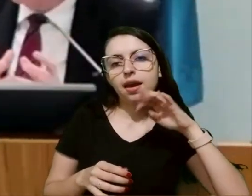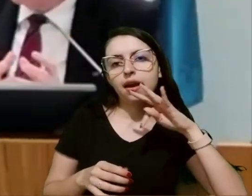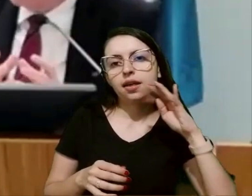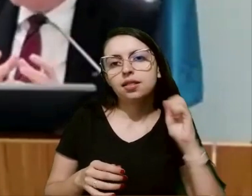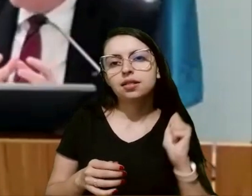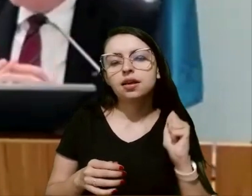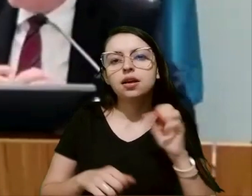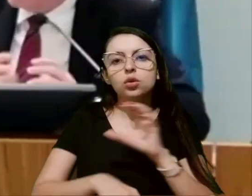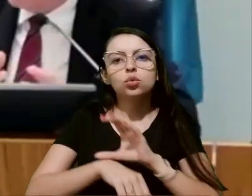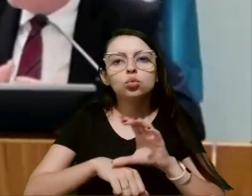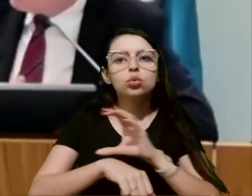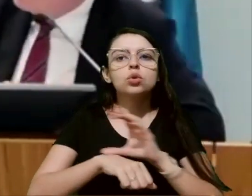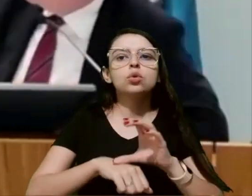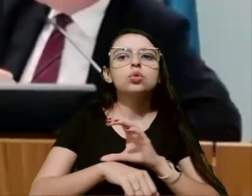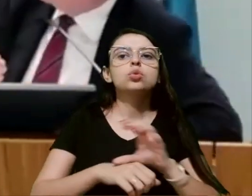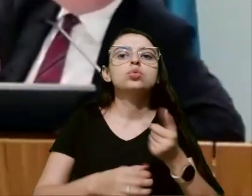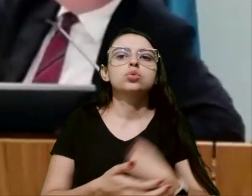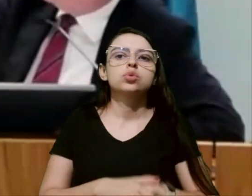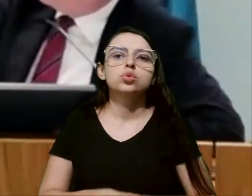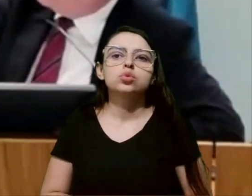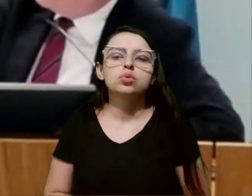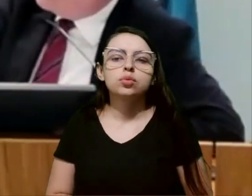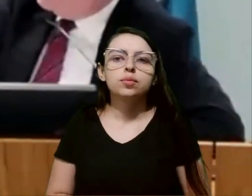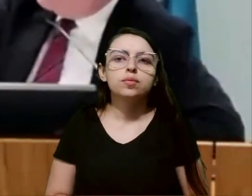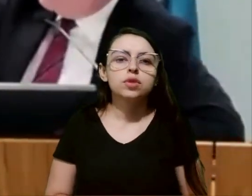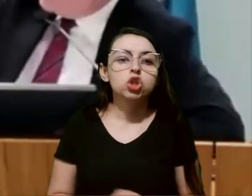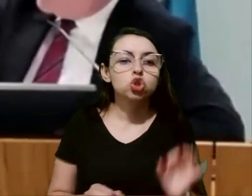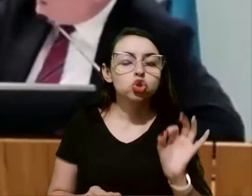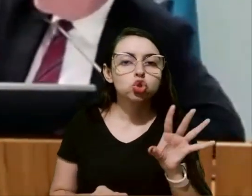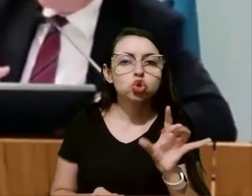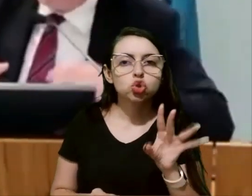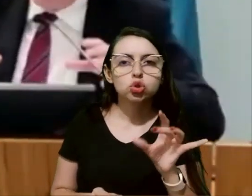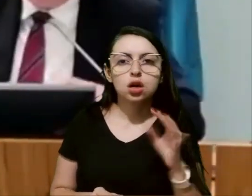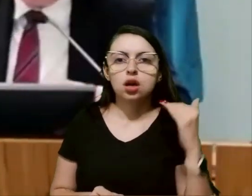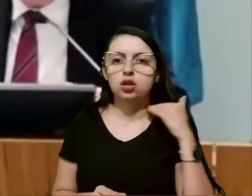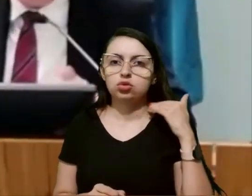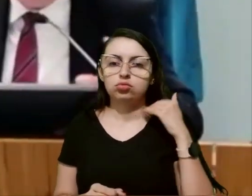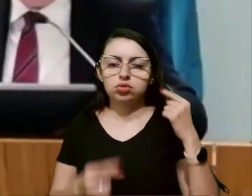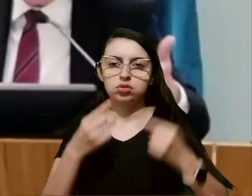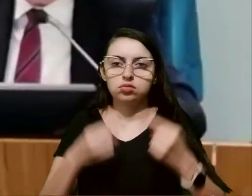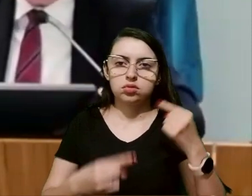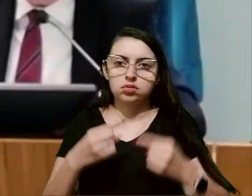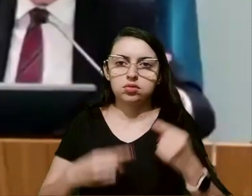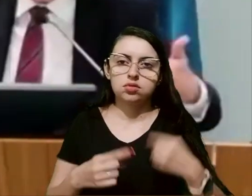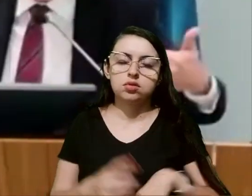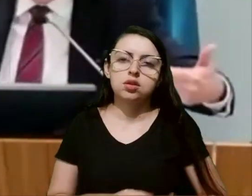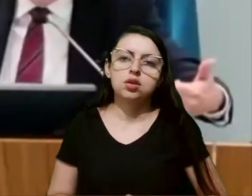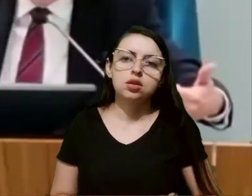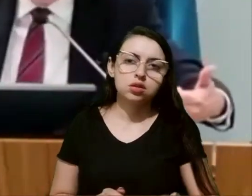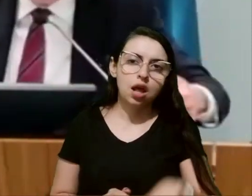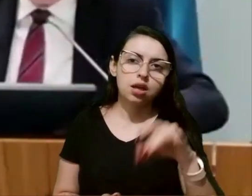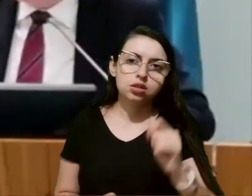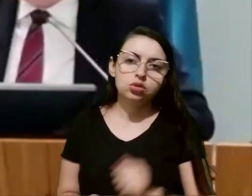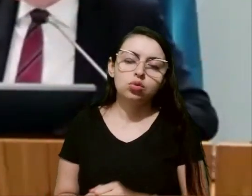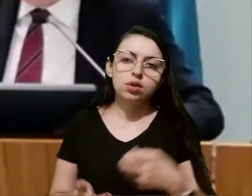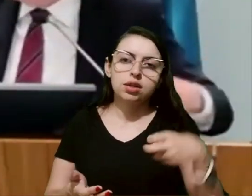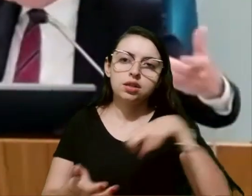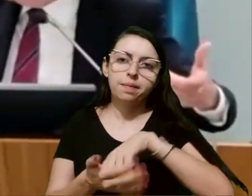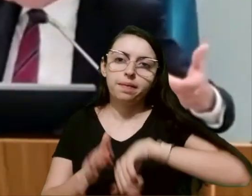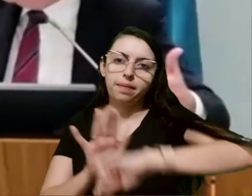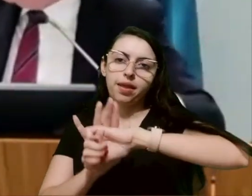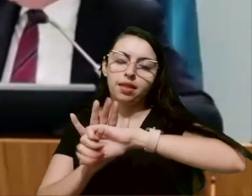nós fizemos um curso de dosimetria da pena fechado apenas para os juízes, para discutir esses critérios. E